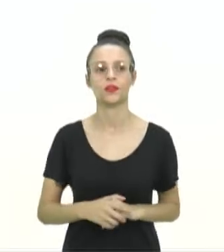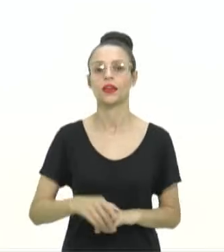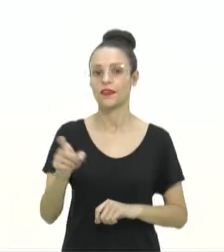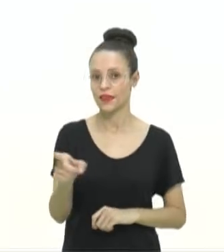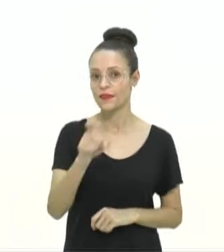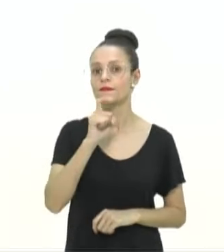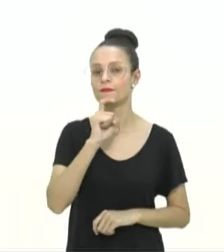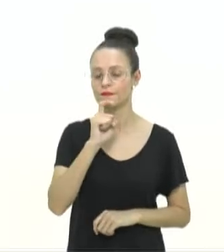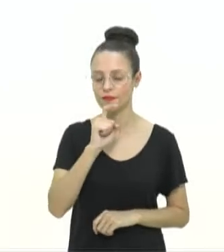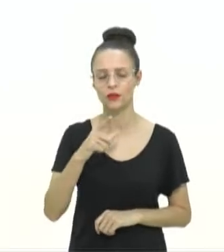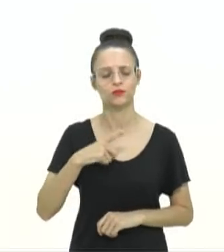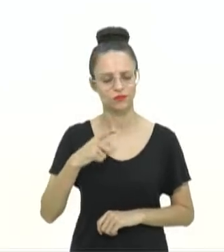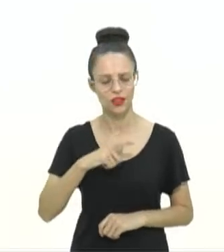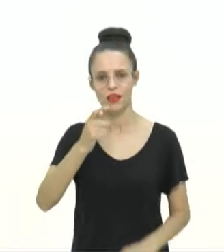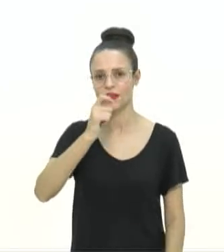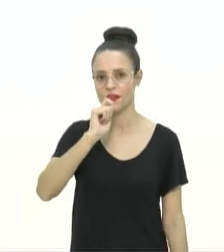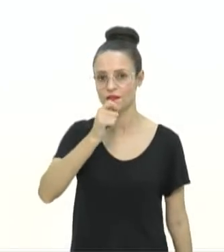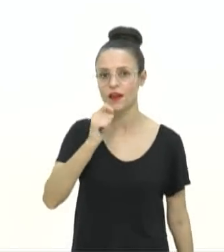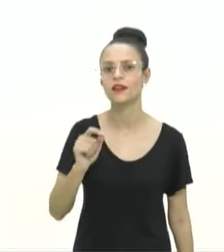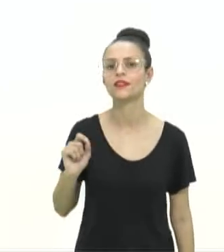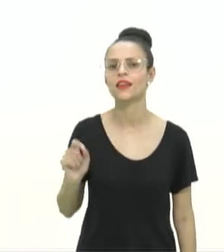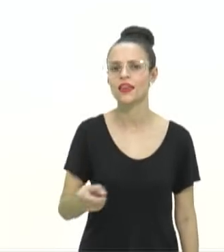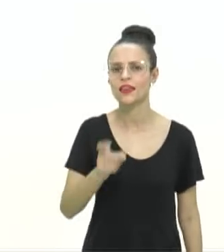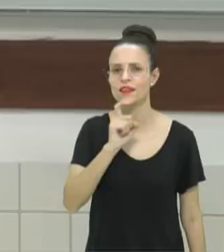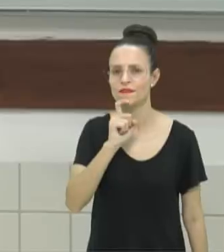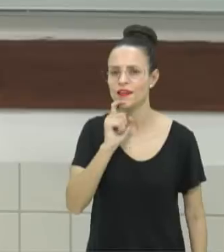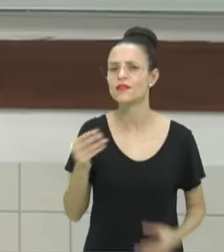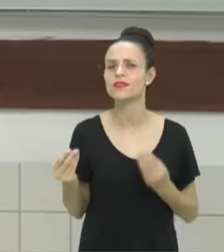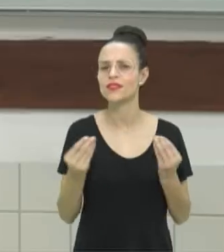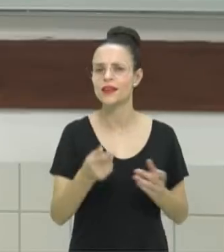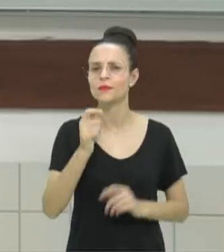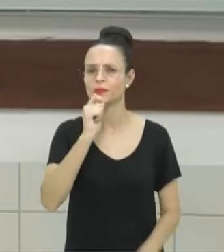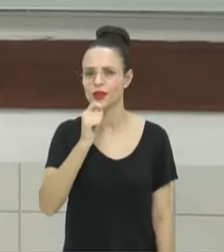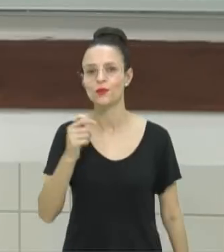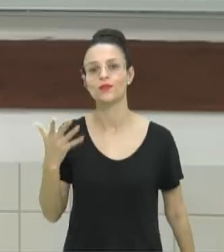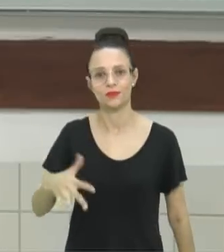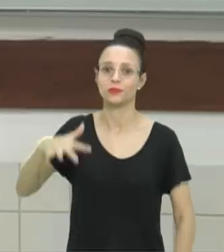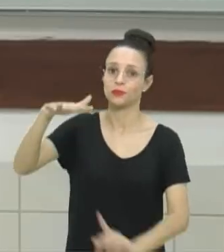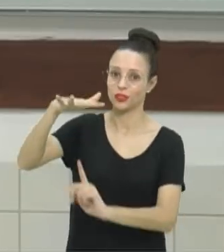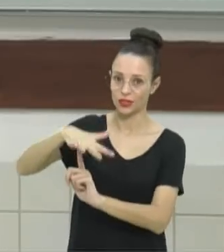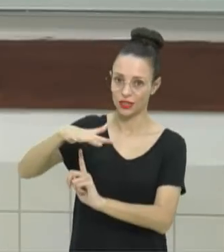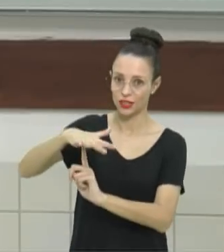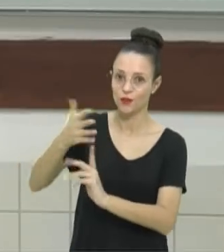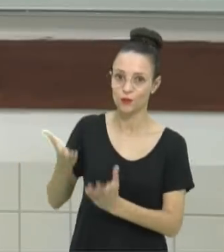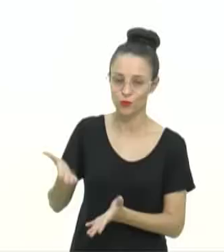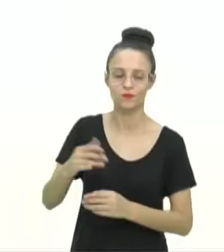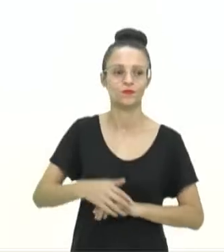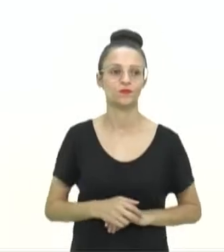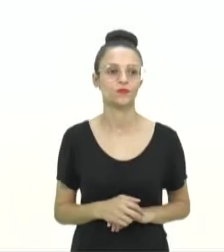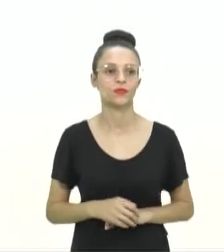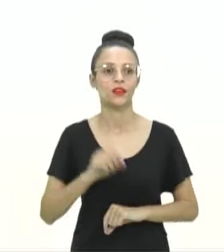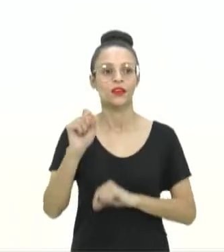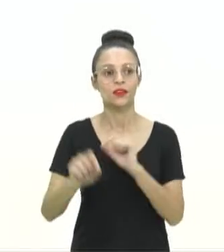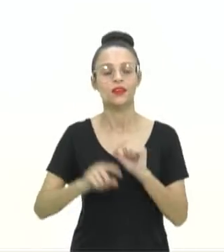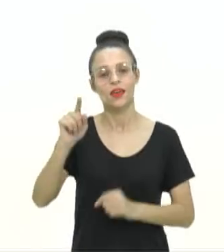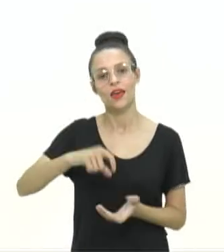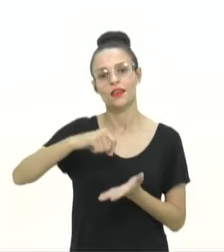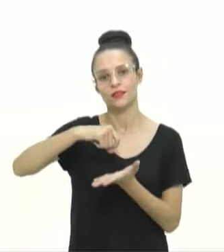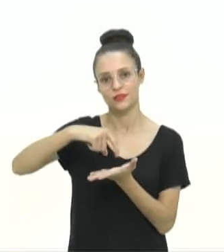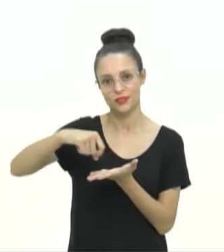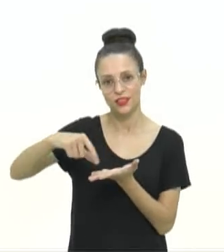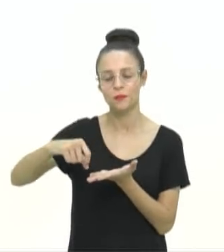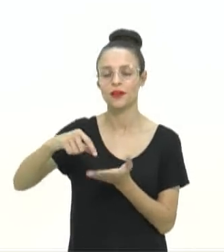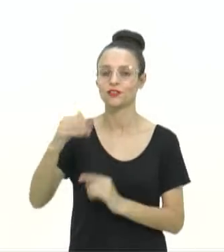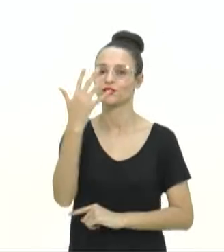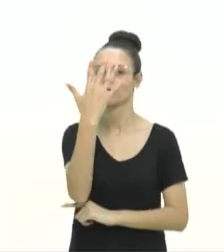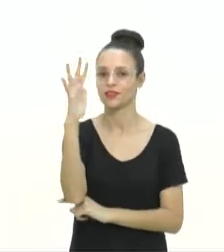inverno oferece pinhão. Gente, quem é que no inverno oferece pinhão? Pinheiro. Que é a semente da árvore